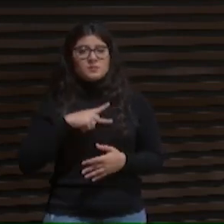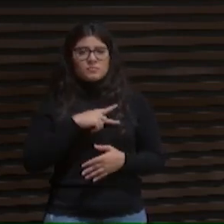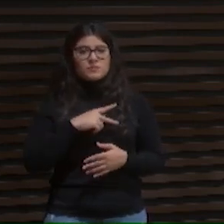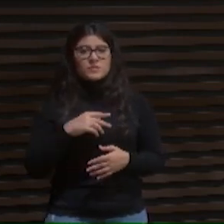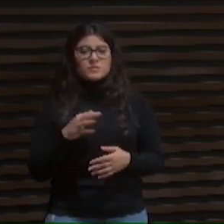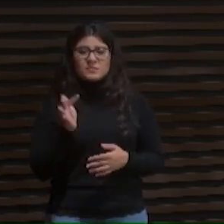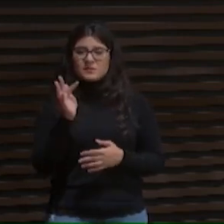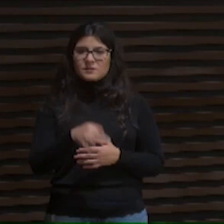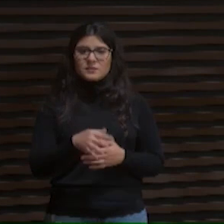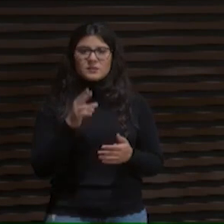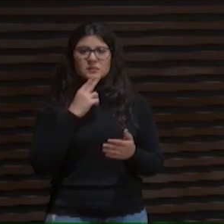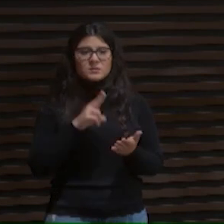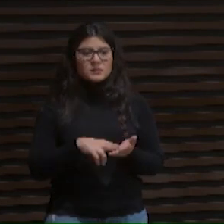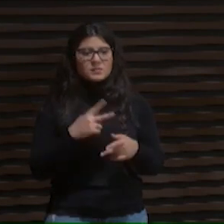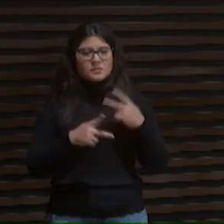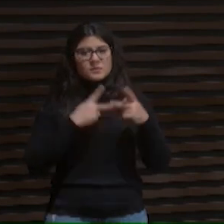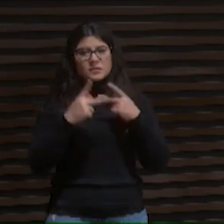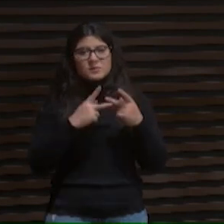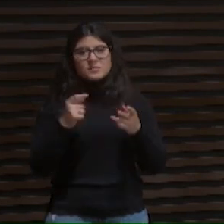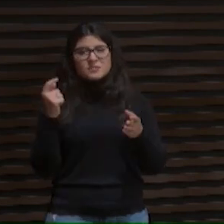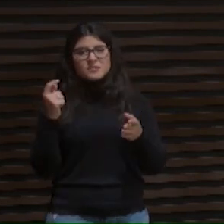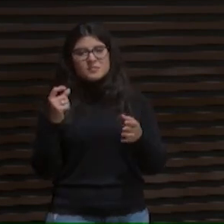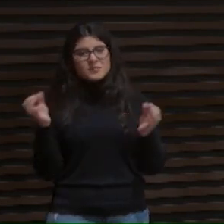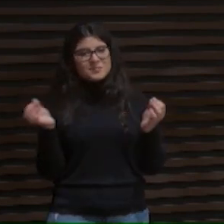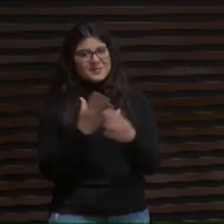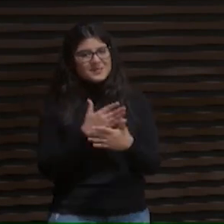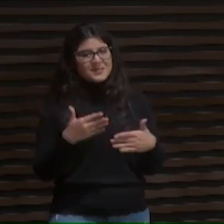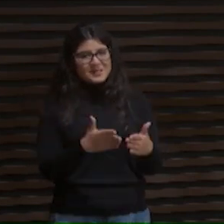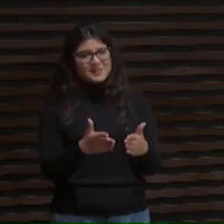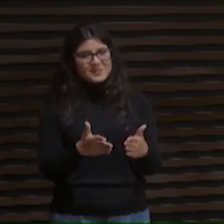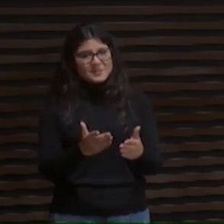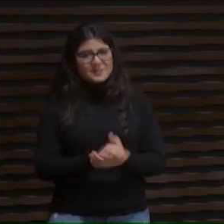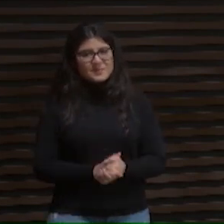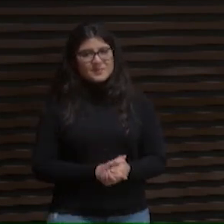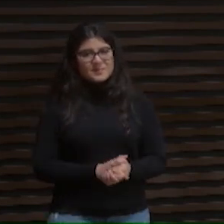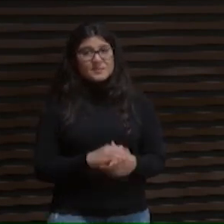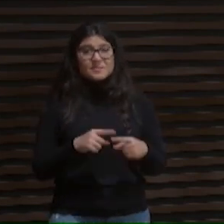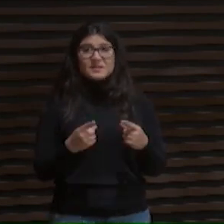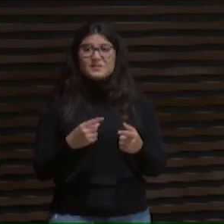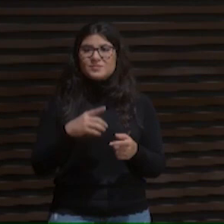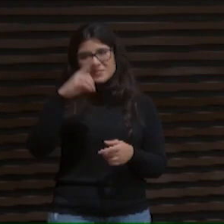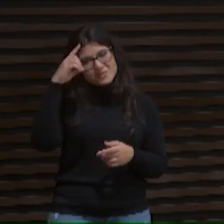carta, então, ali dizendo, completei a carreira. Mas um dia ele iniciou o caminho.